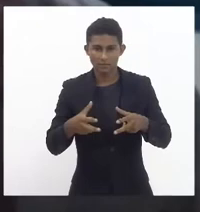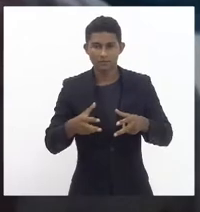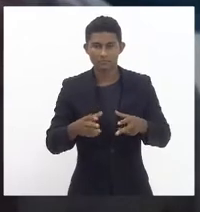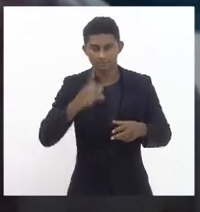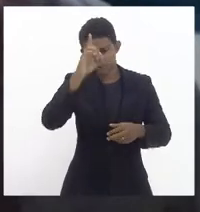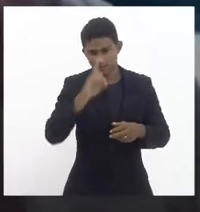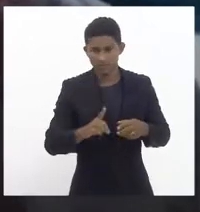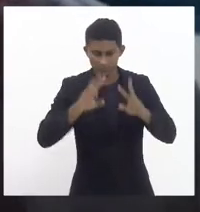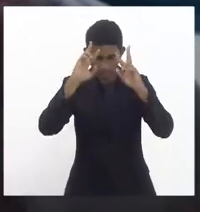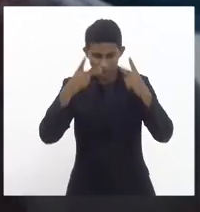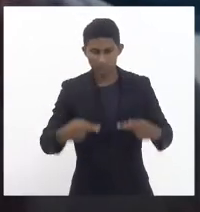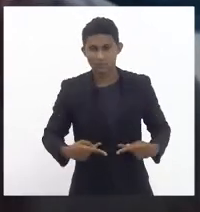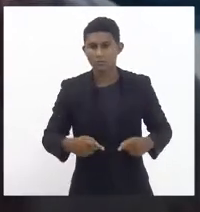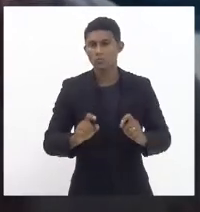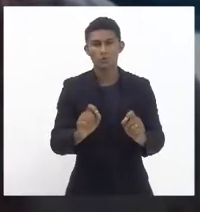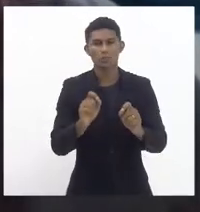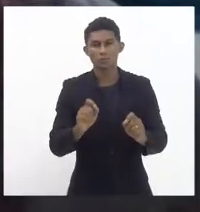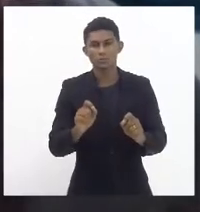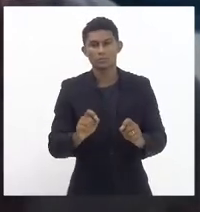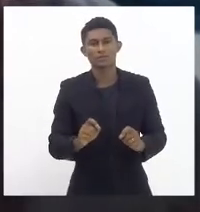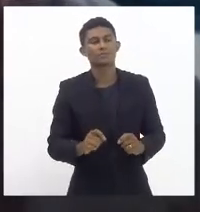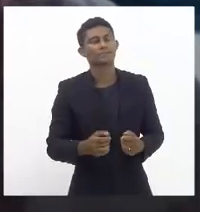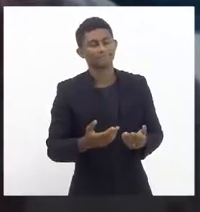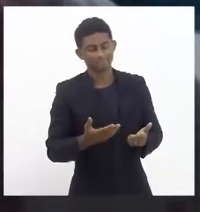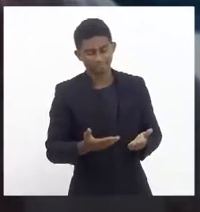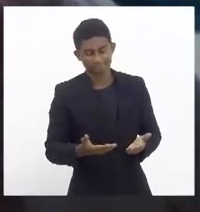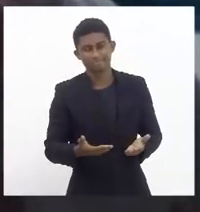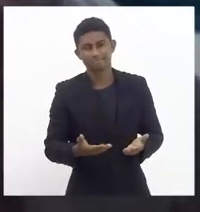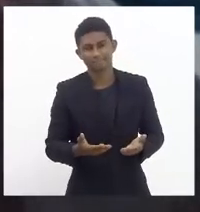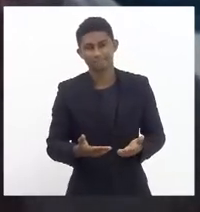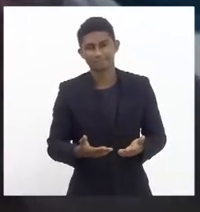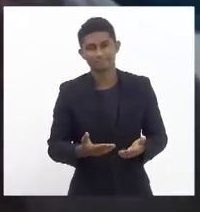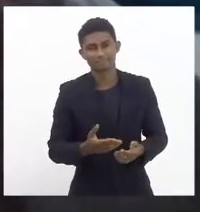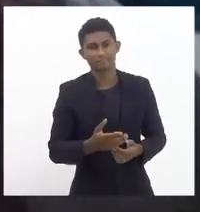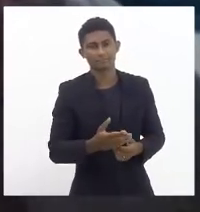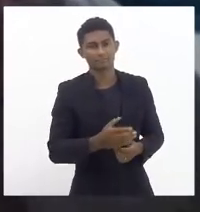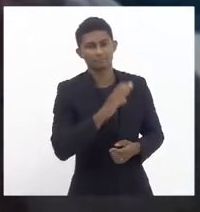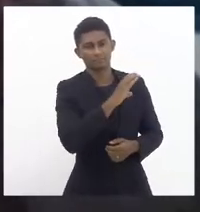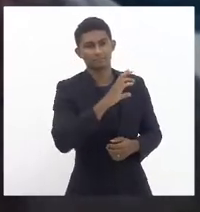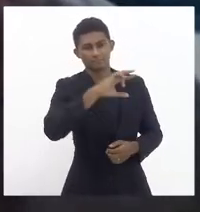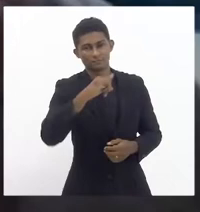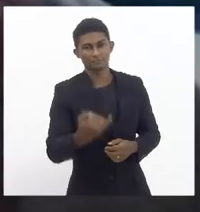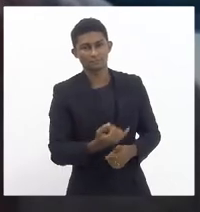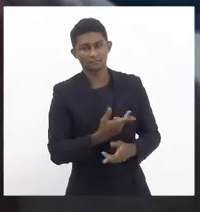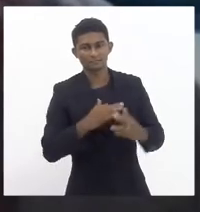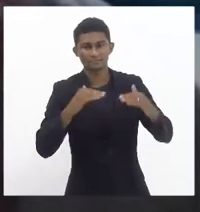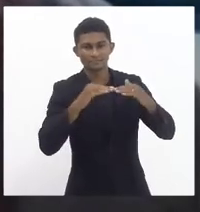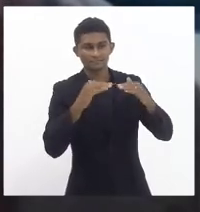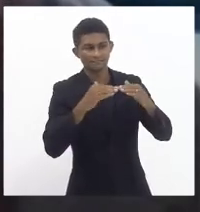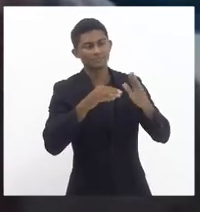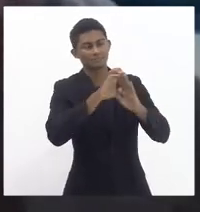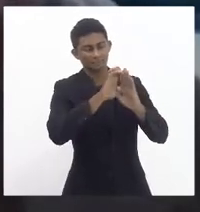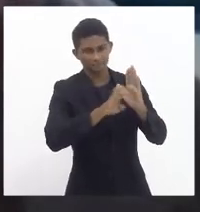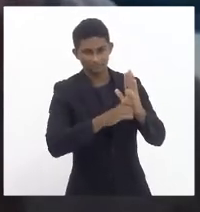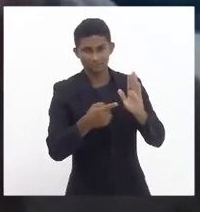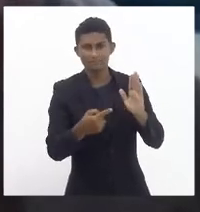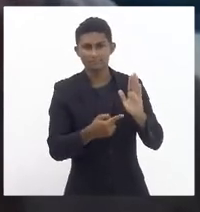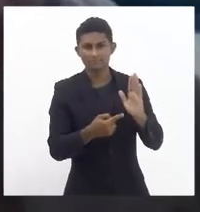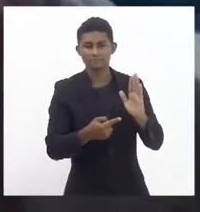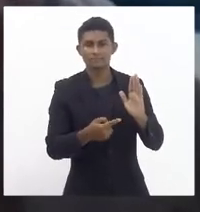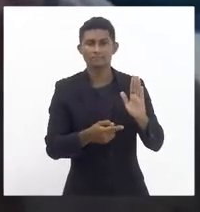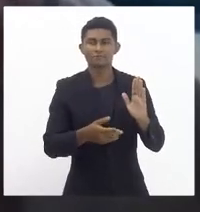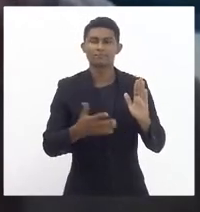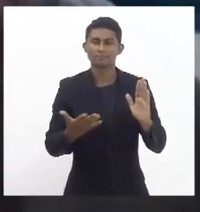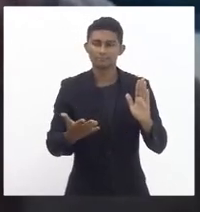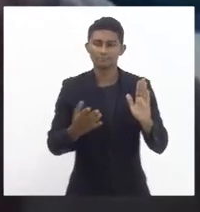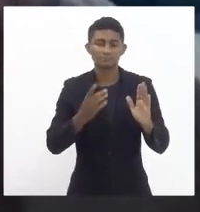humanos acompanha o parecer da ccj de emenda de plenário e foi emitido